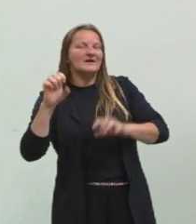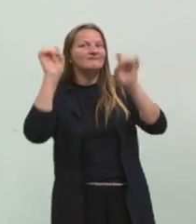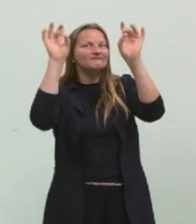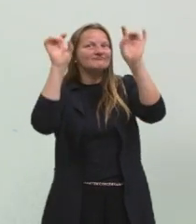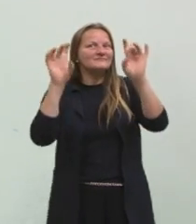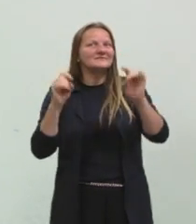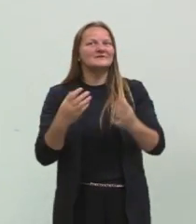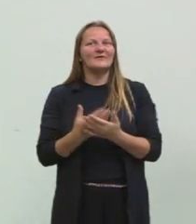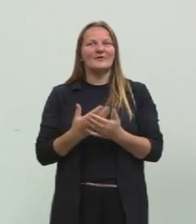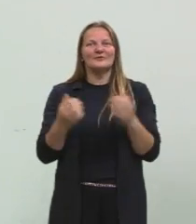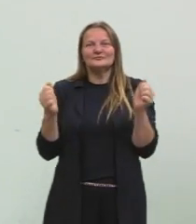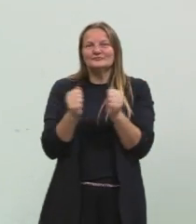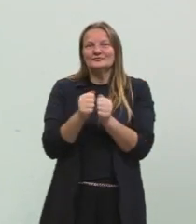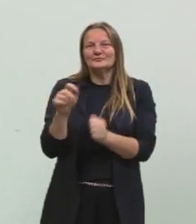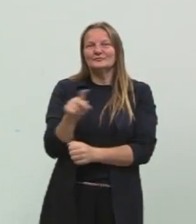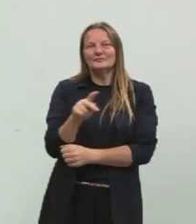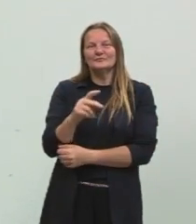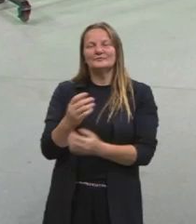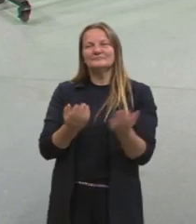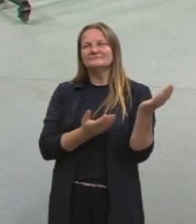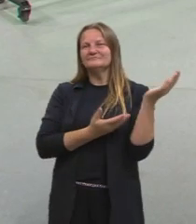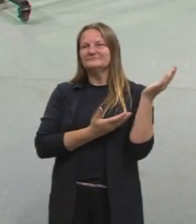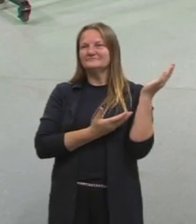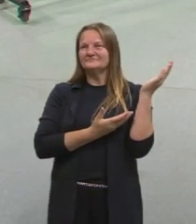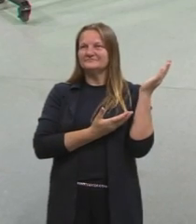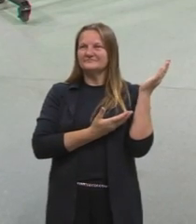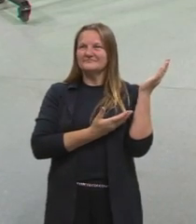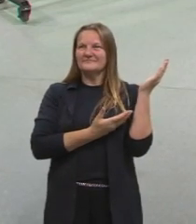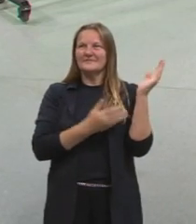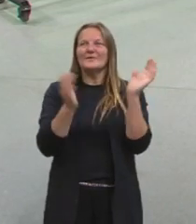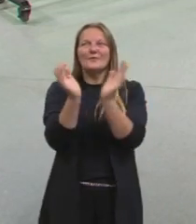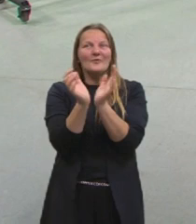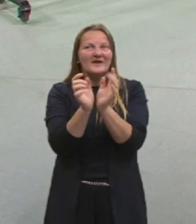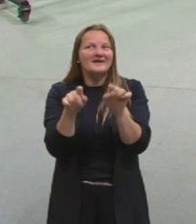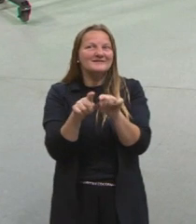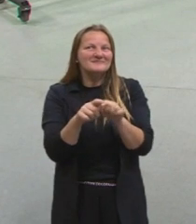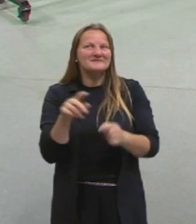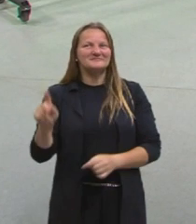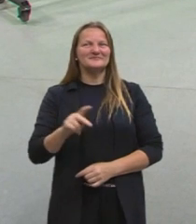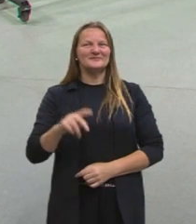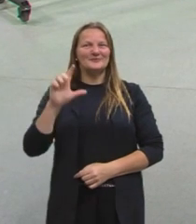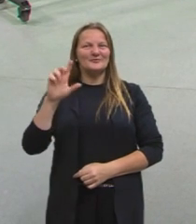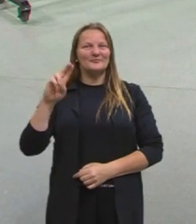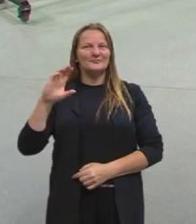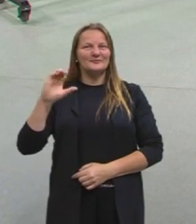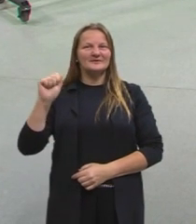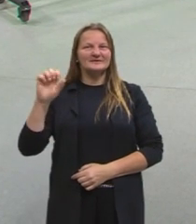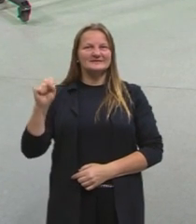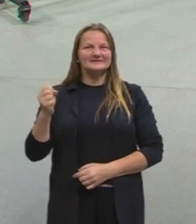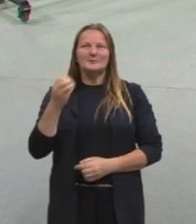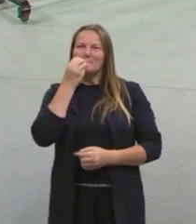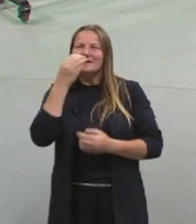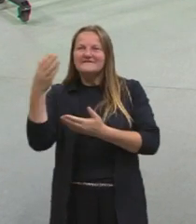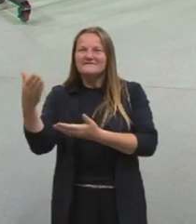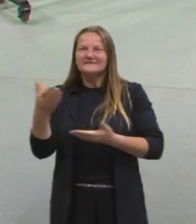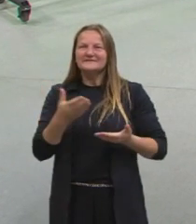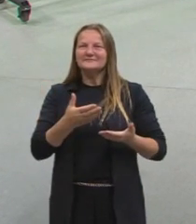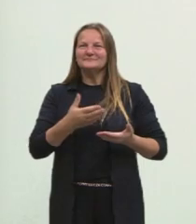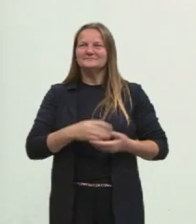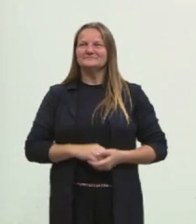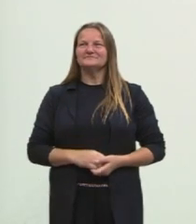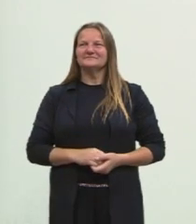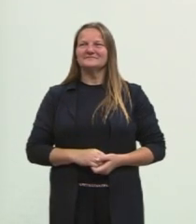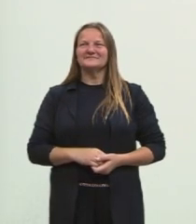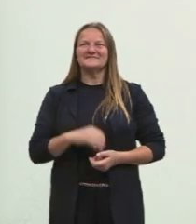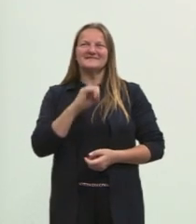especial aqui em parceria com professor Ezequiel E o nosso colega Professor Lucas seja bem-vindo Lucas tudo